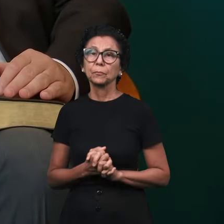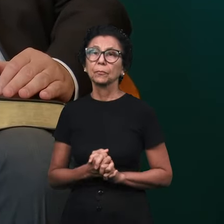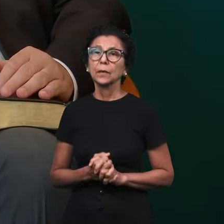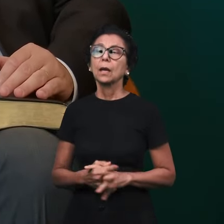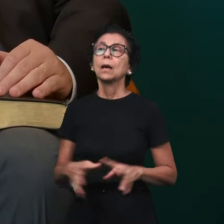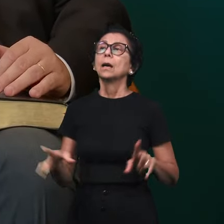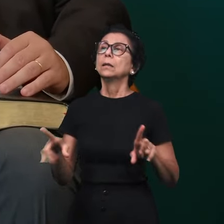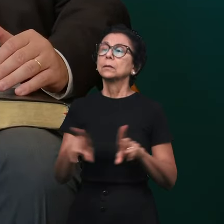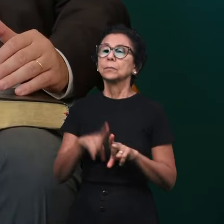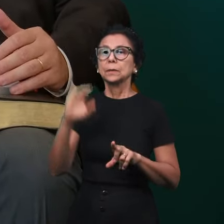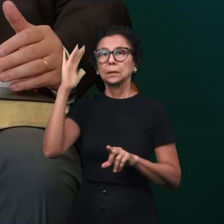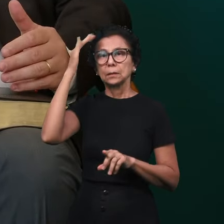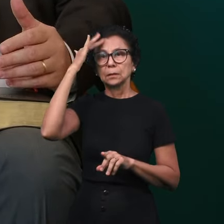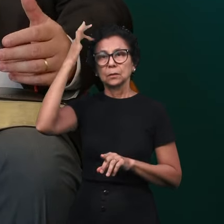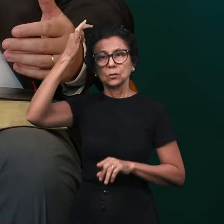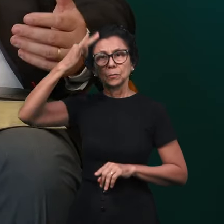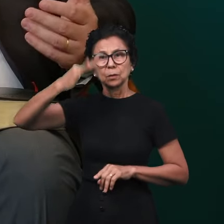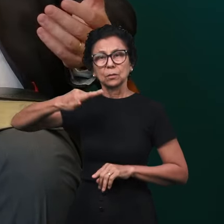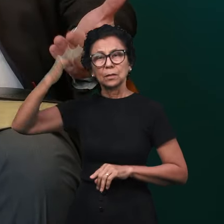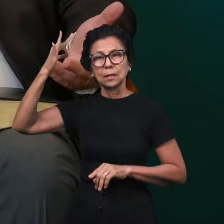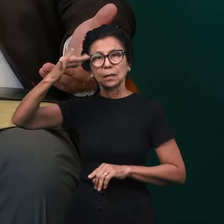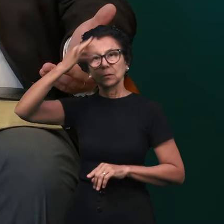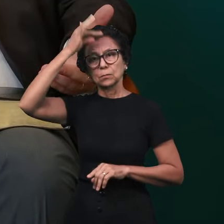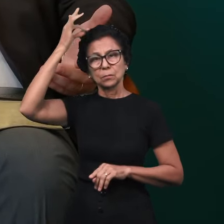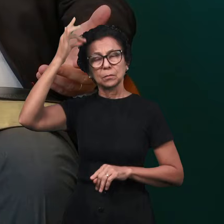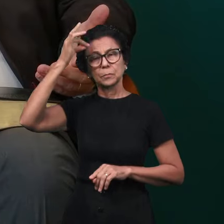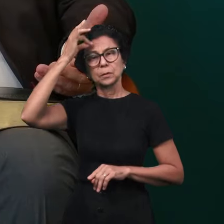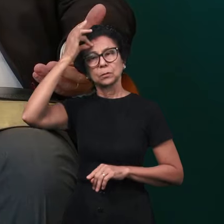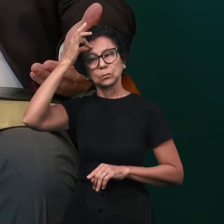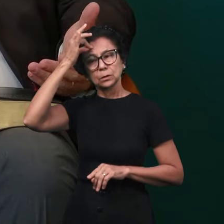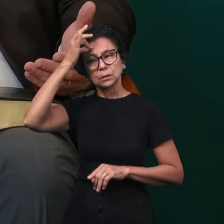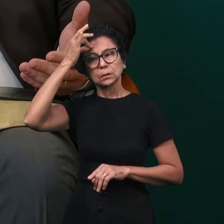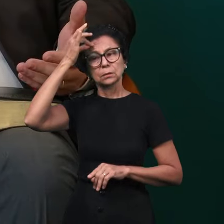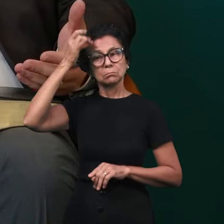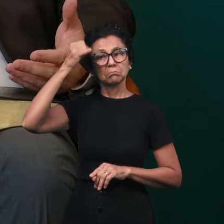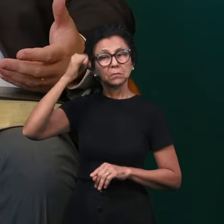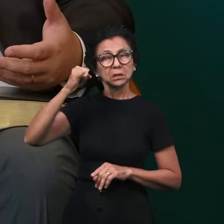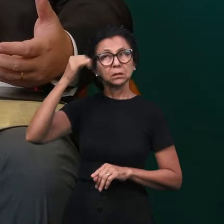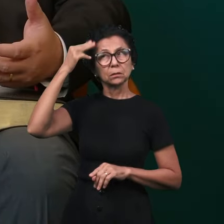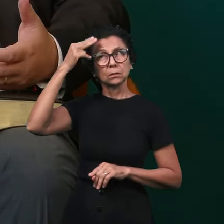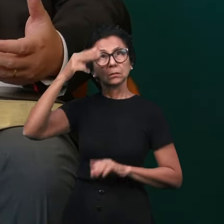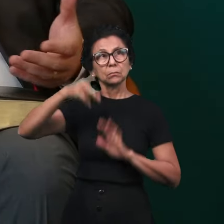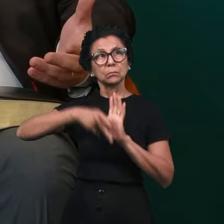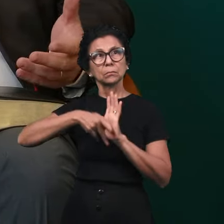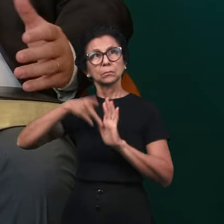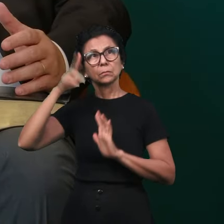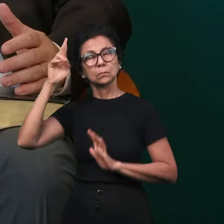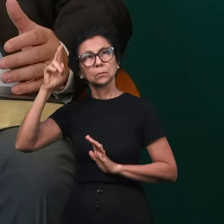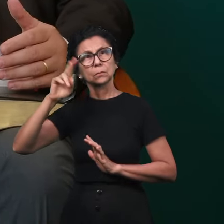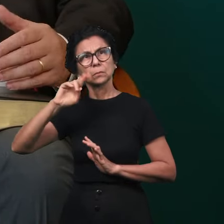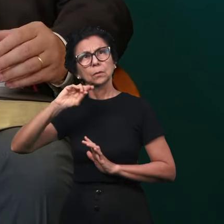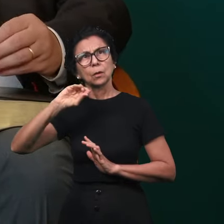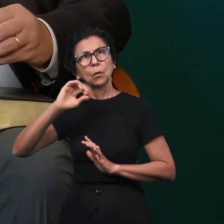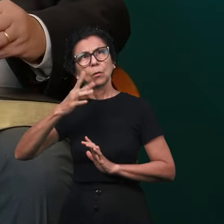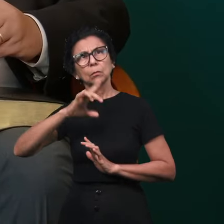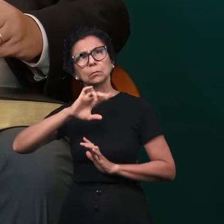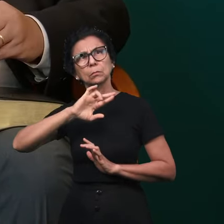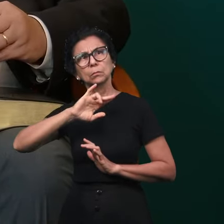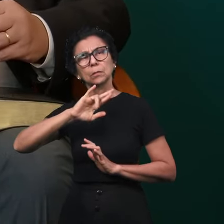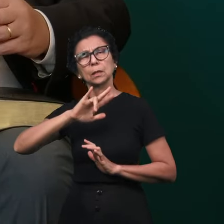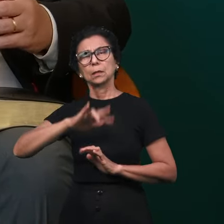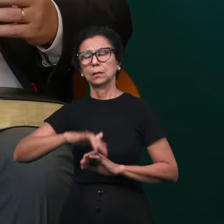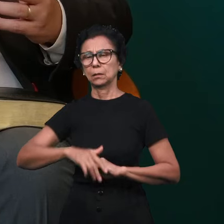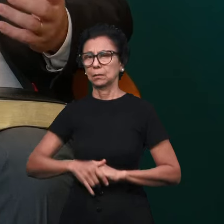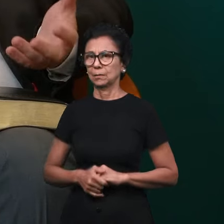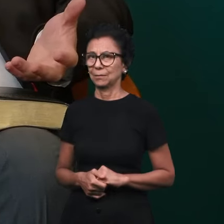E diante disso, nós também conseguimos compreender se aquele sonho ele veio realmente do Senhor ou não. Porque não é